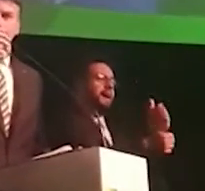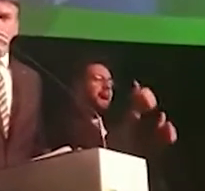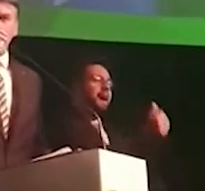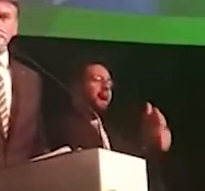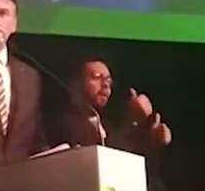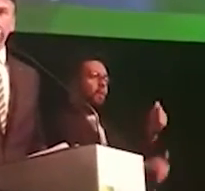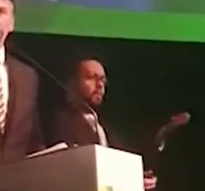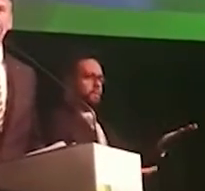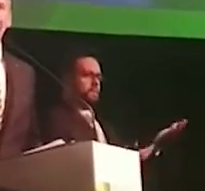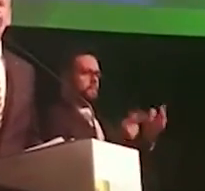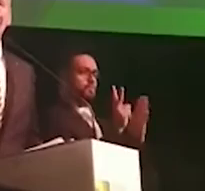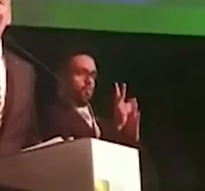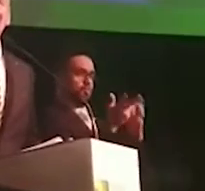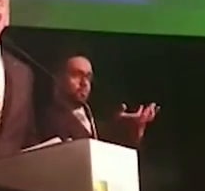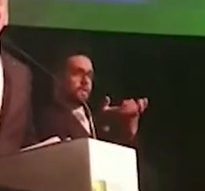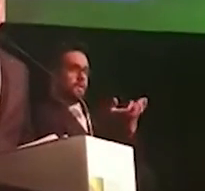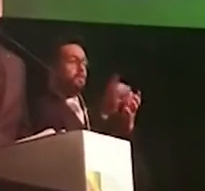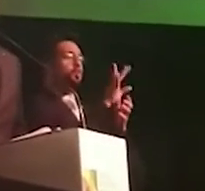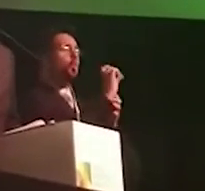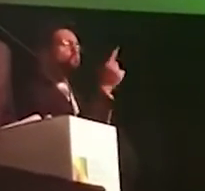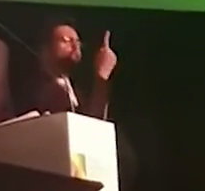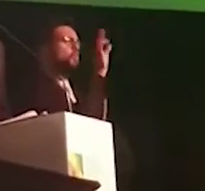Denário.